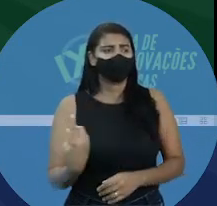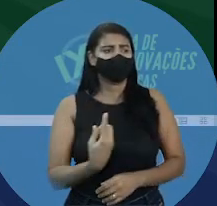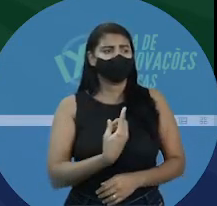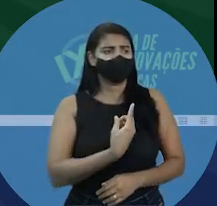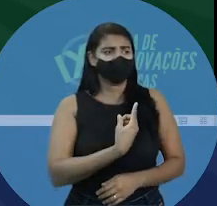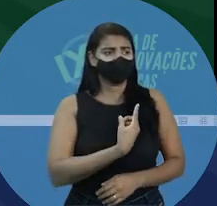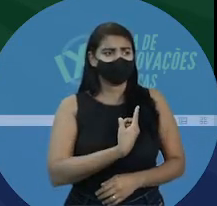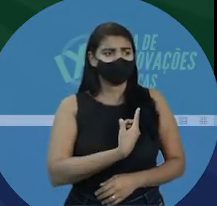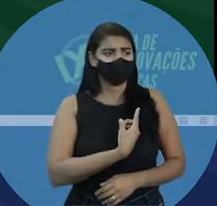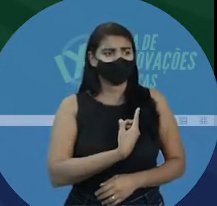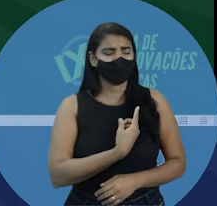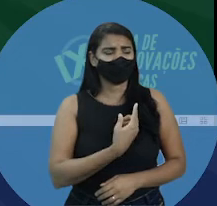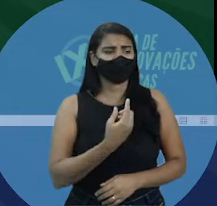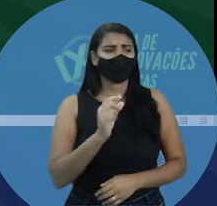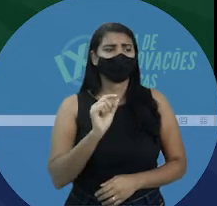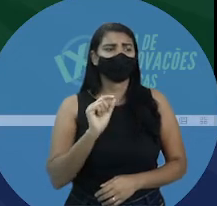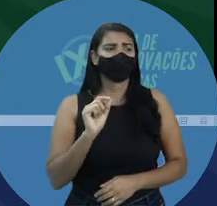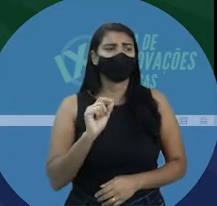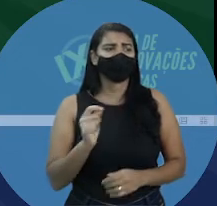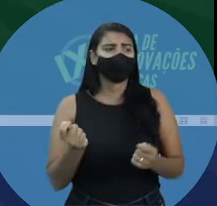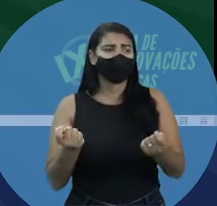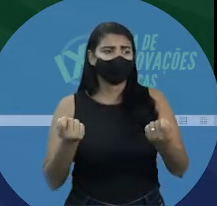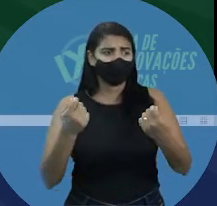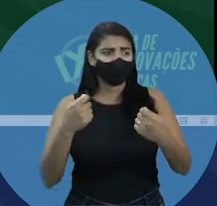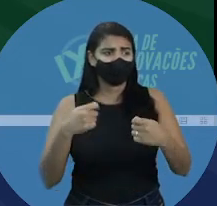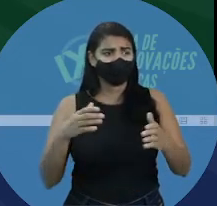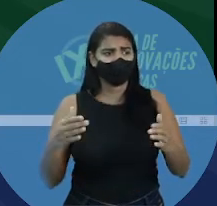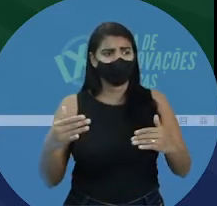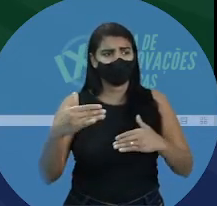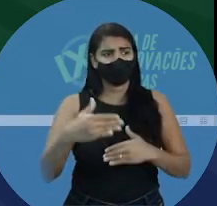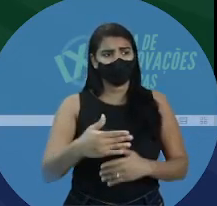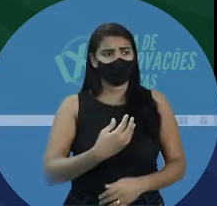questão de possibilitar um laboratório vivo,